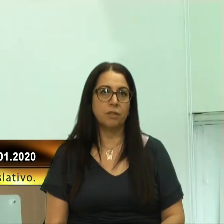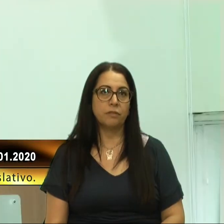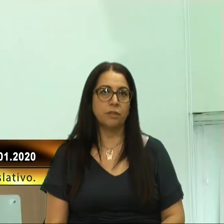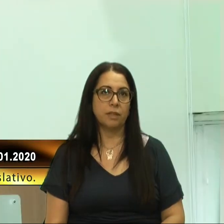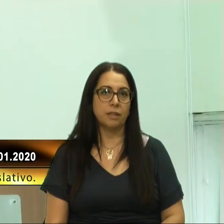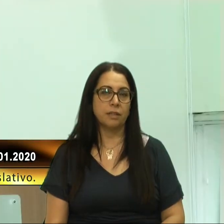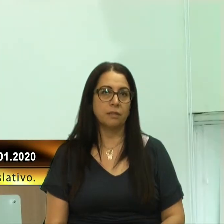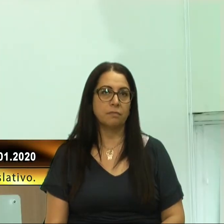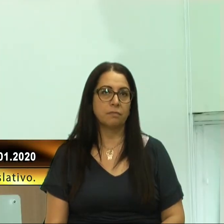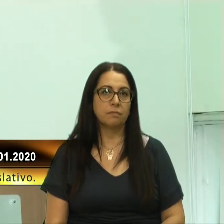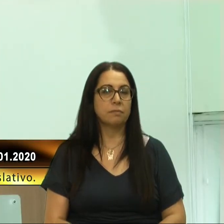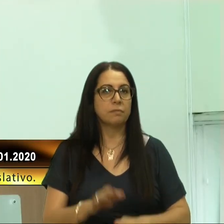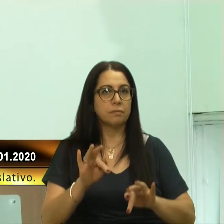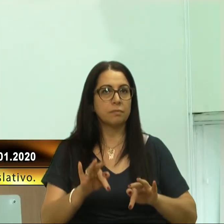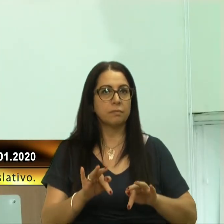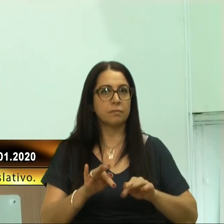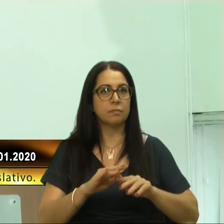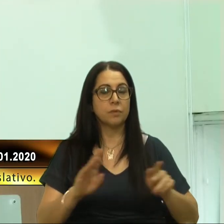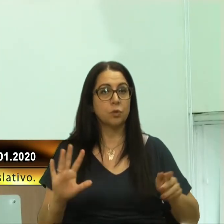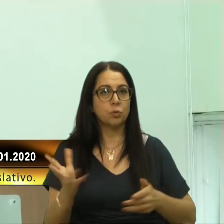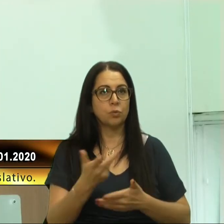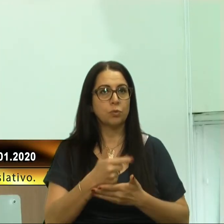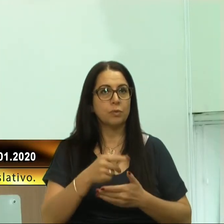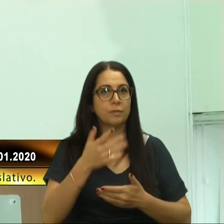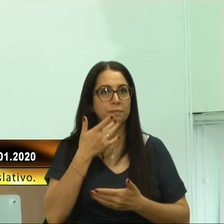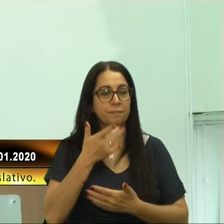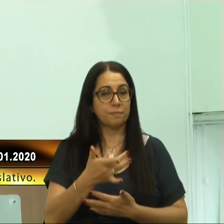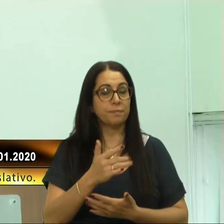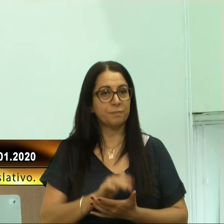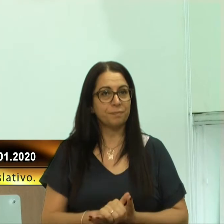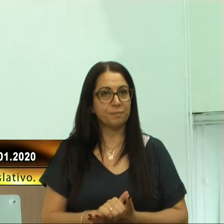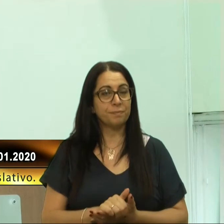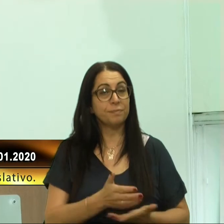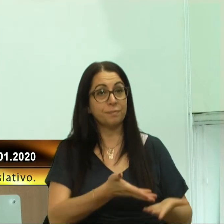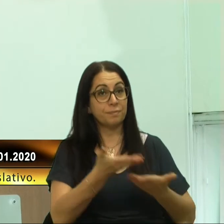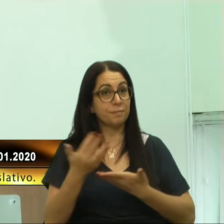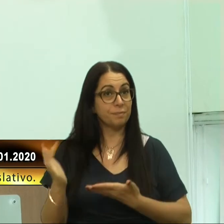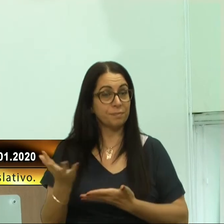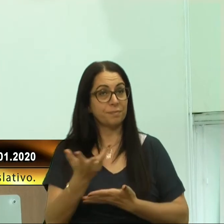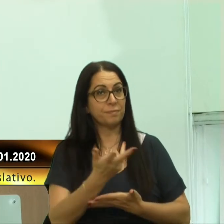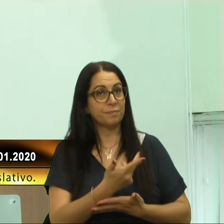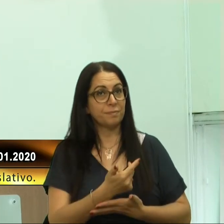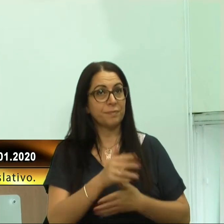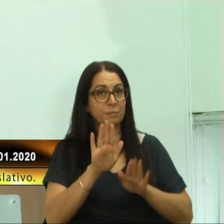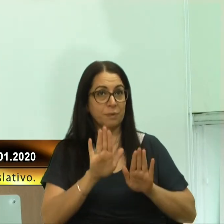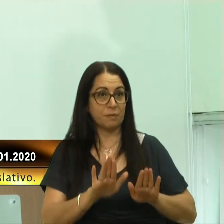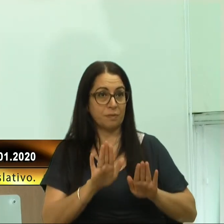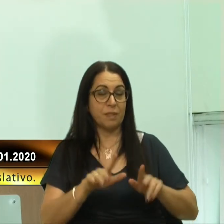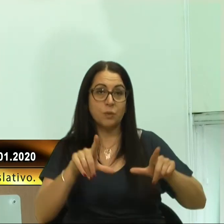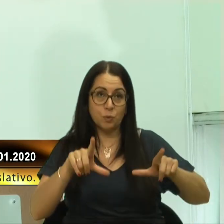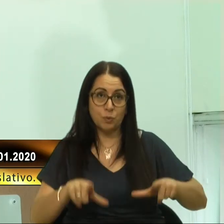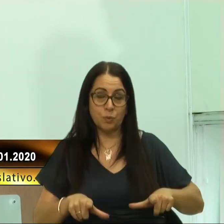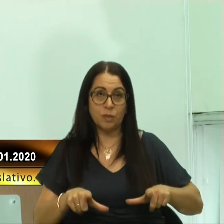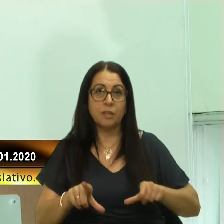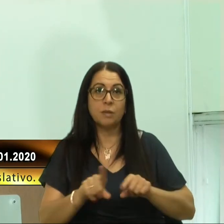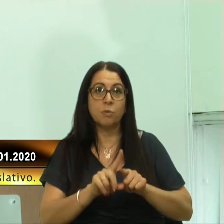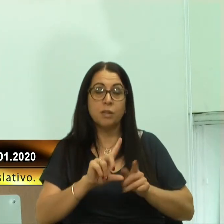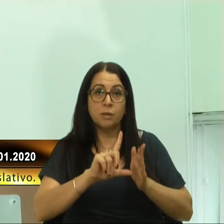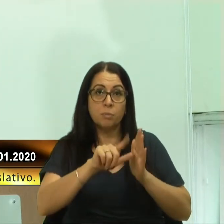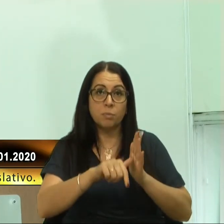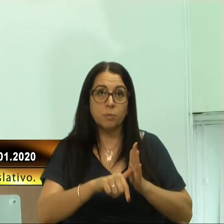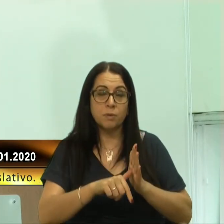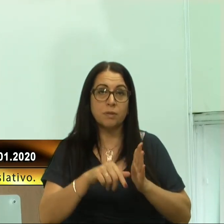Damos por encerrados os atos legislativos desta tarde. Convidamos a todos para permanecerem em seus lugares, pois na